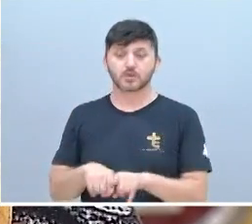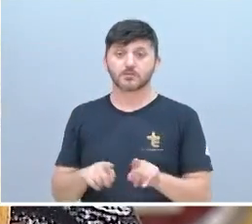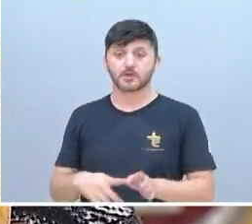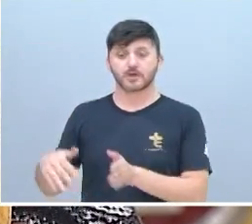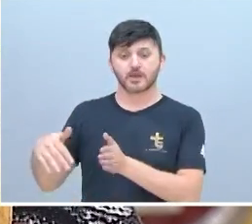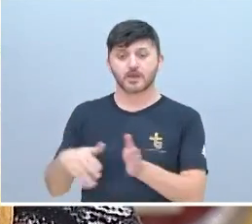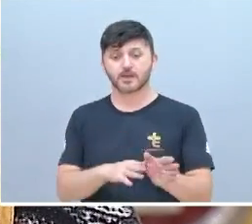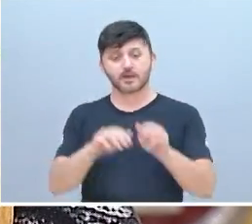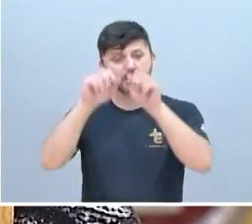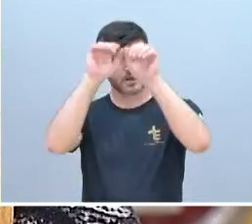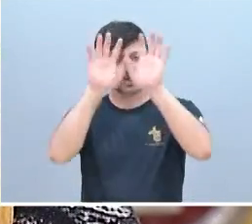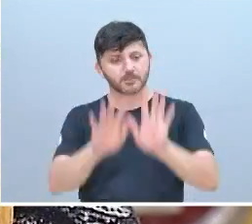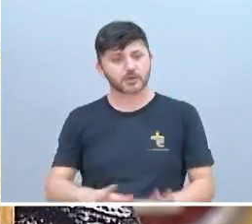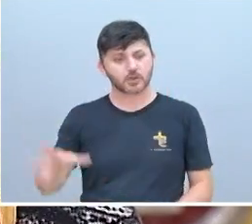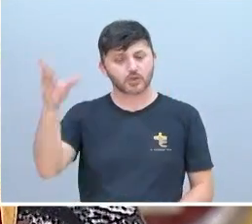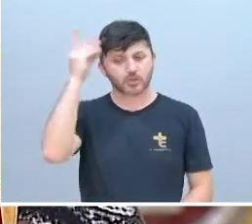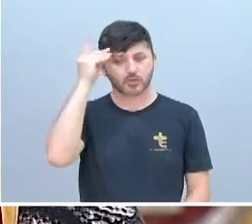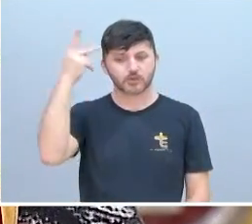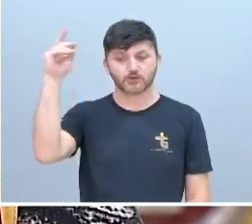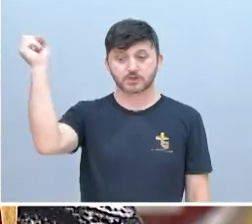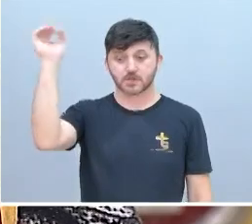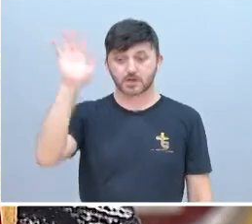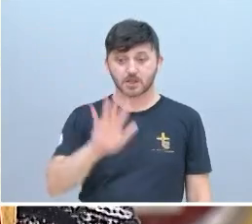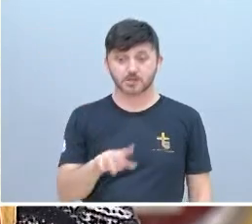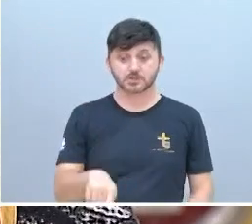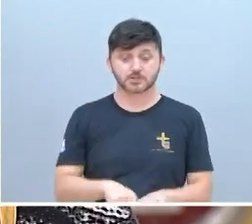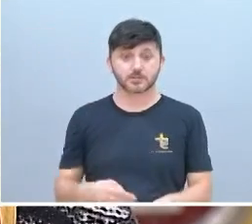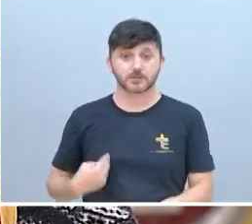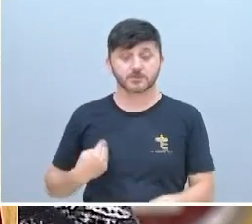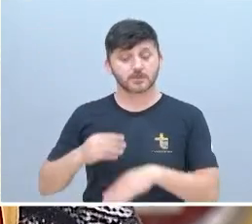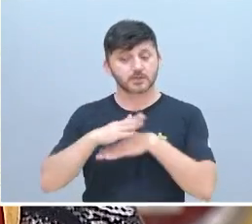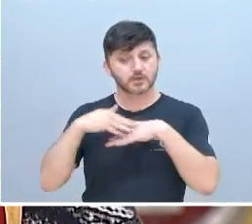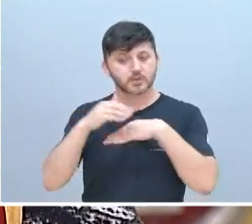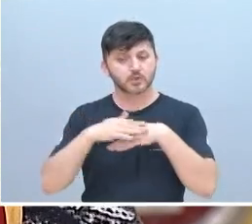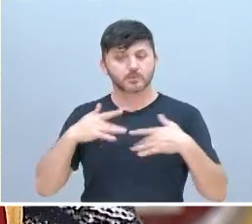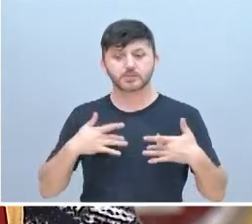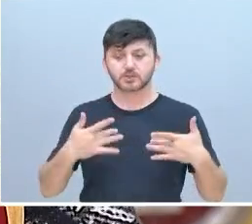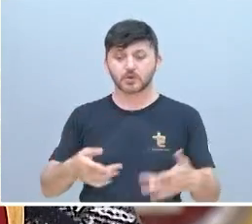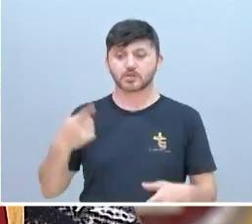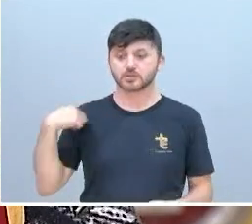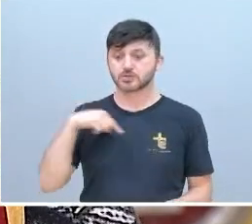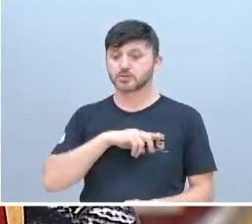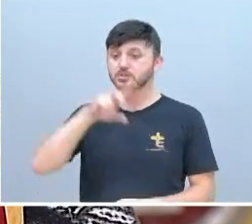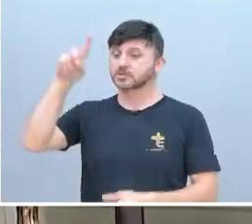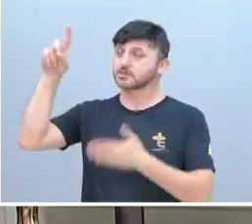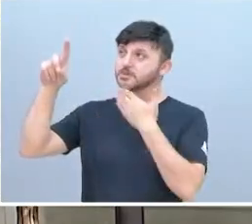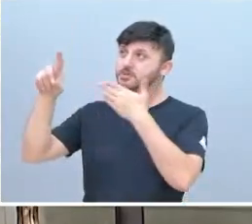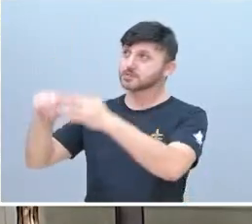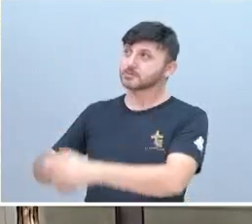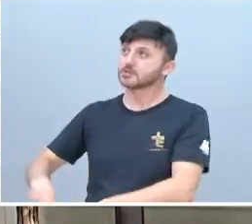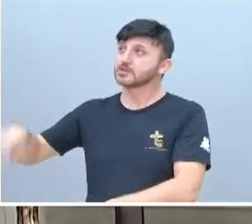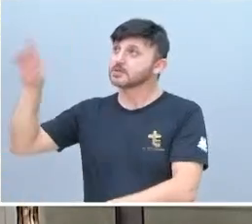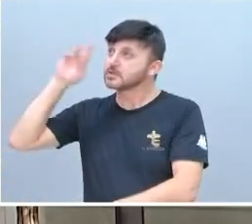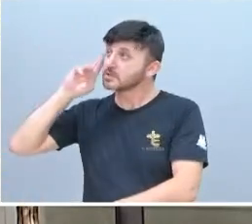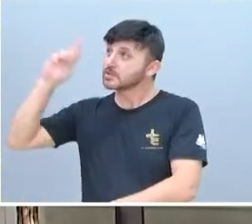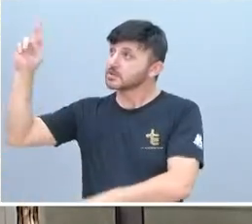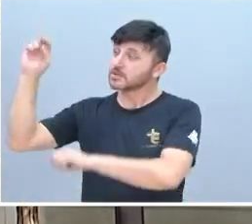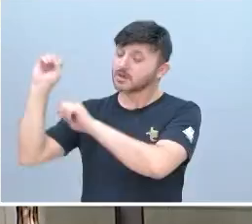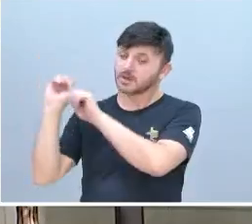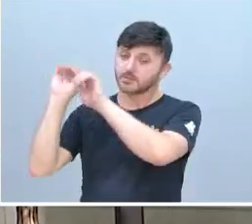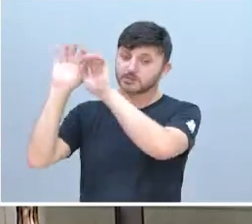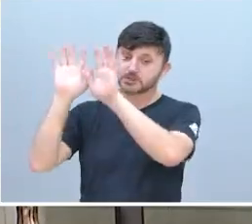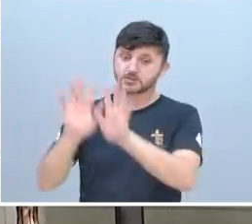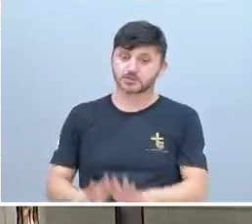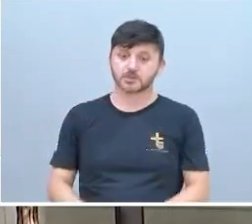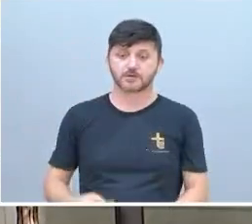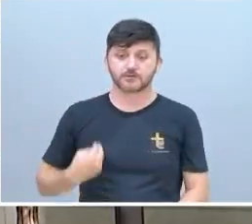Agracia-o pelo dom da vossa graça, ternura e misericórdia, nós vos pedimos. Atendei-nos, Senhor,